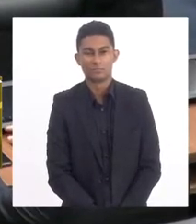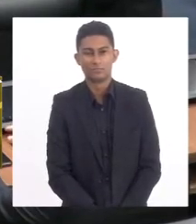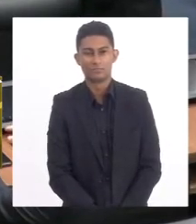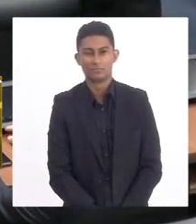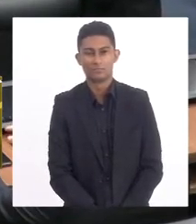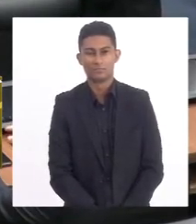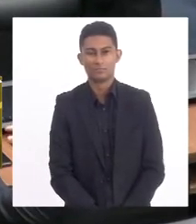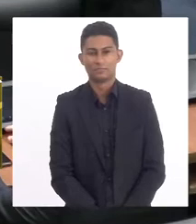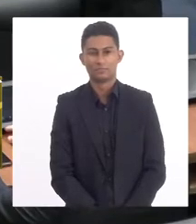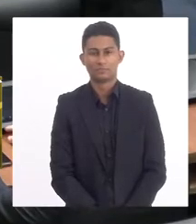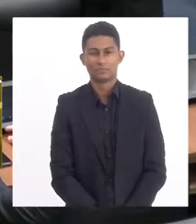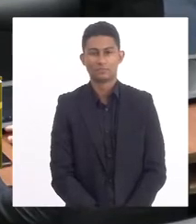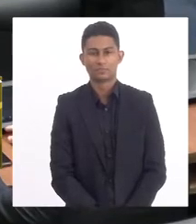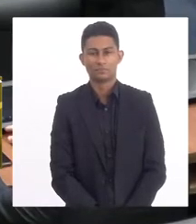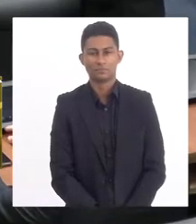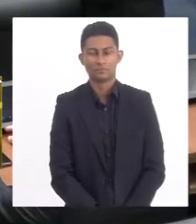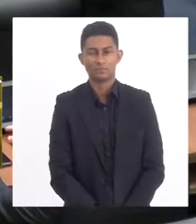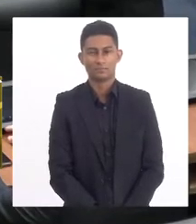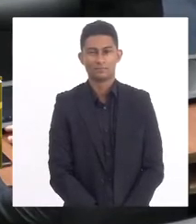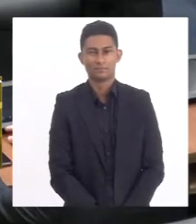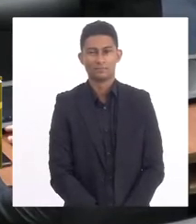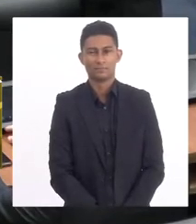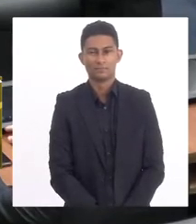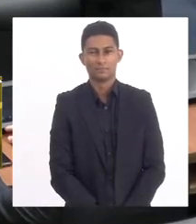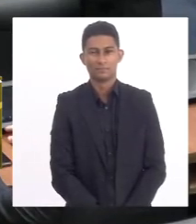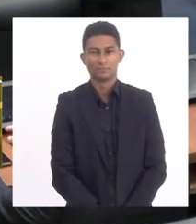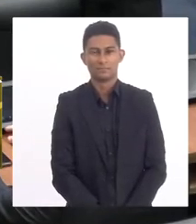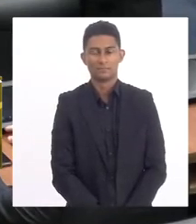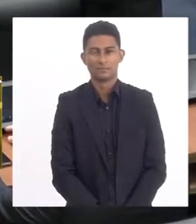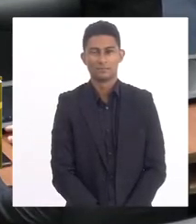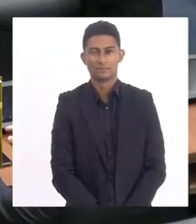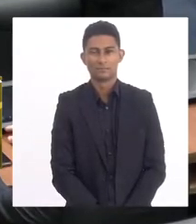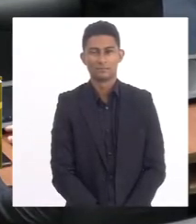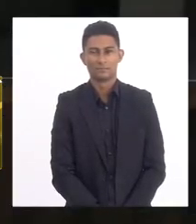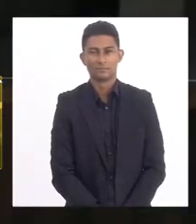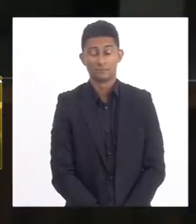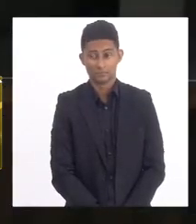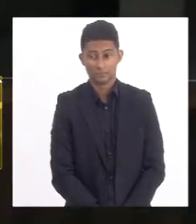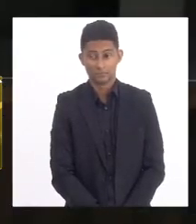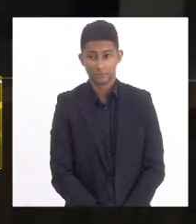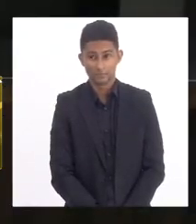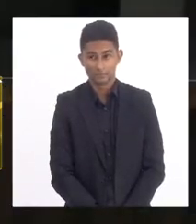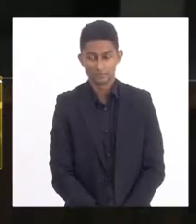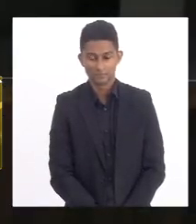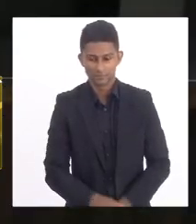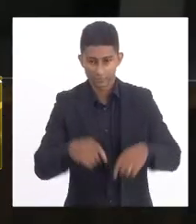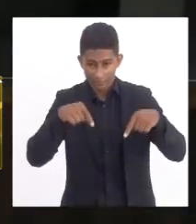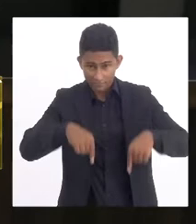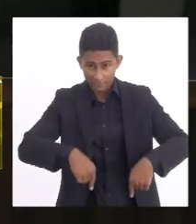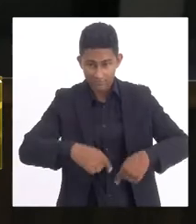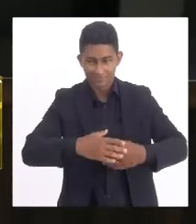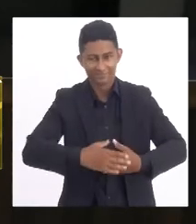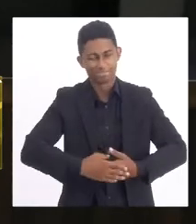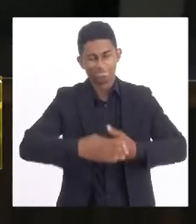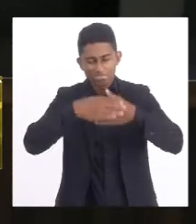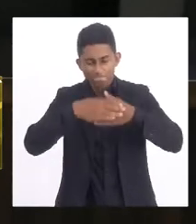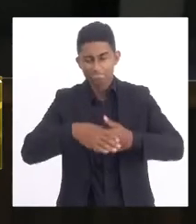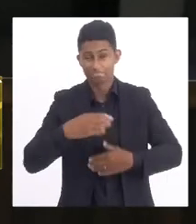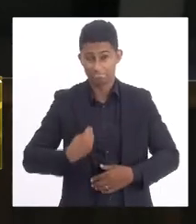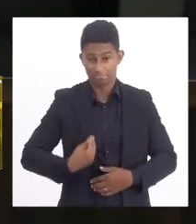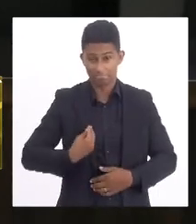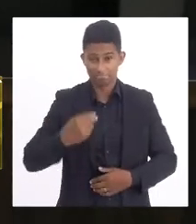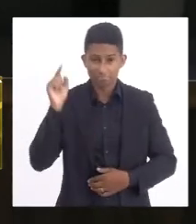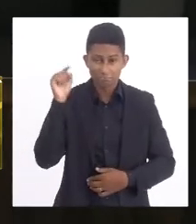eu não tava com ninguém e gostaria também saudar a presença da senhora